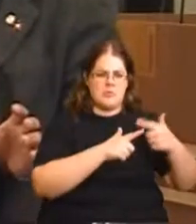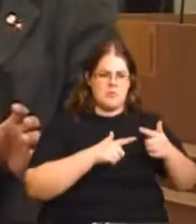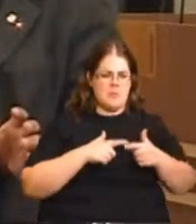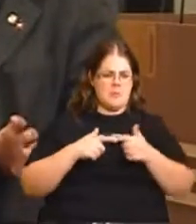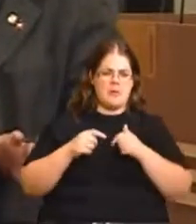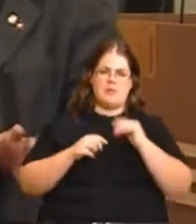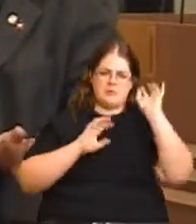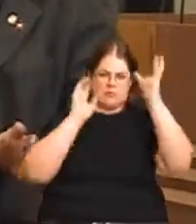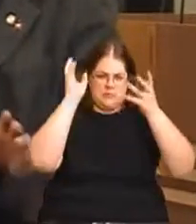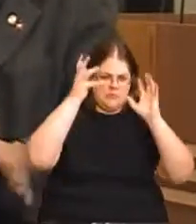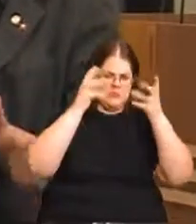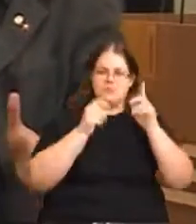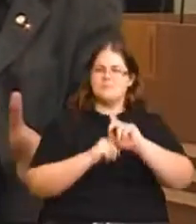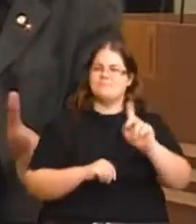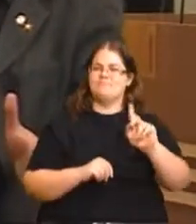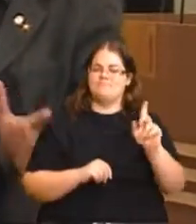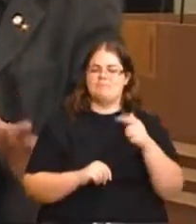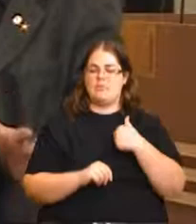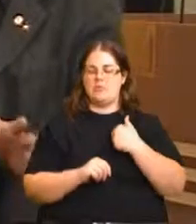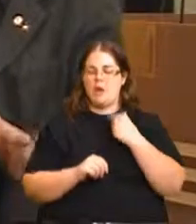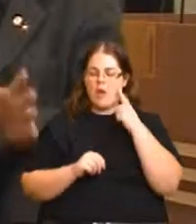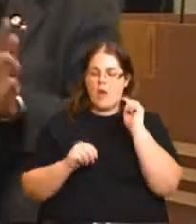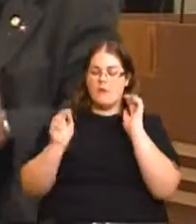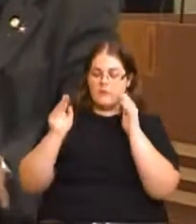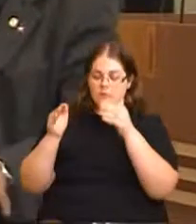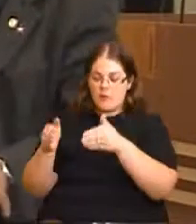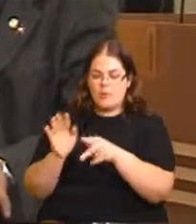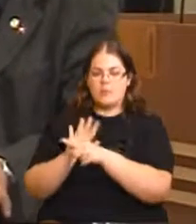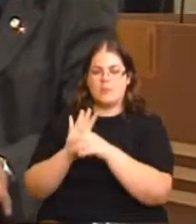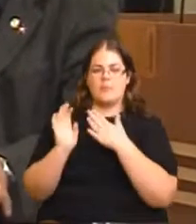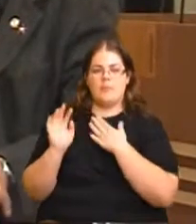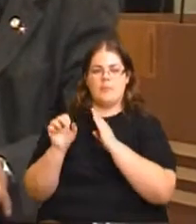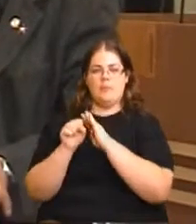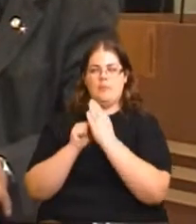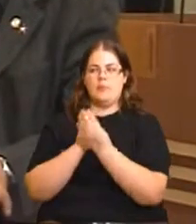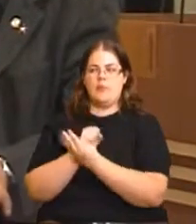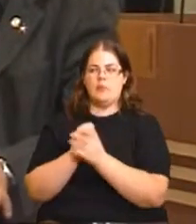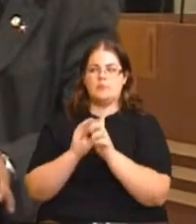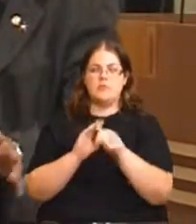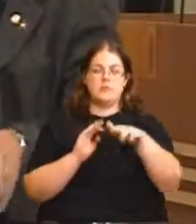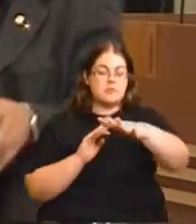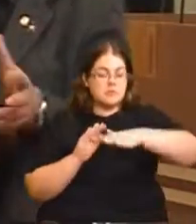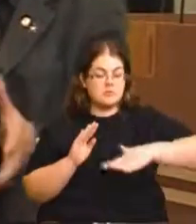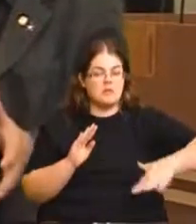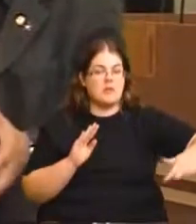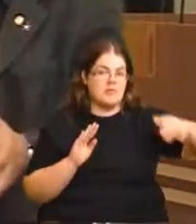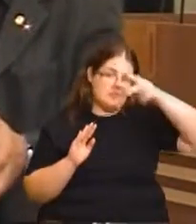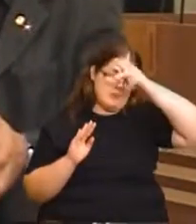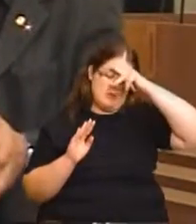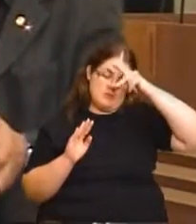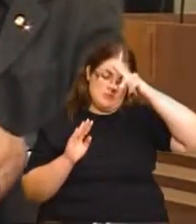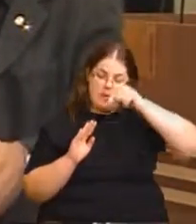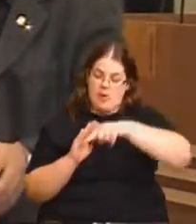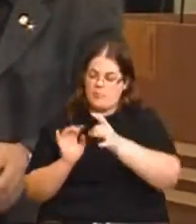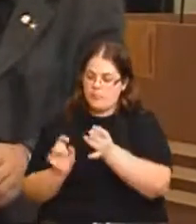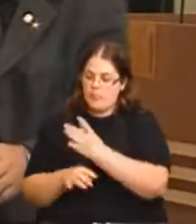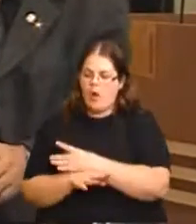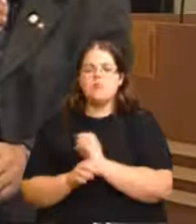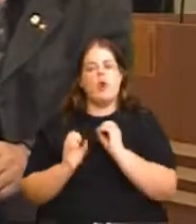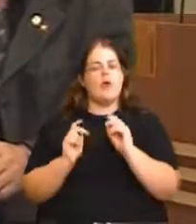nada. Então, e eu tenho uma tese também, eu procuro primeiro cuidar dos meus, para depois poder cuidar dos outros.